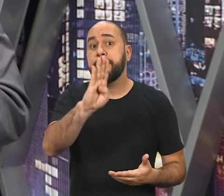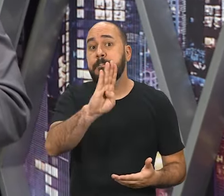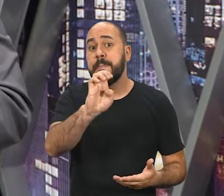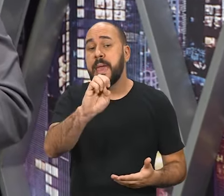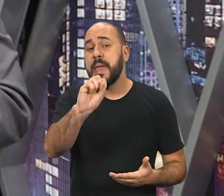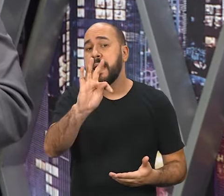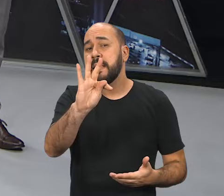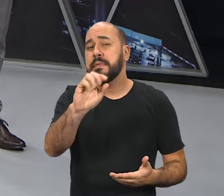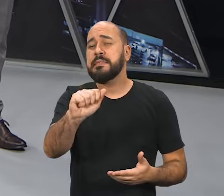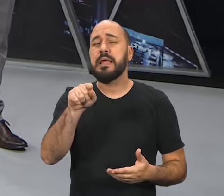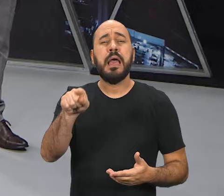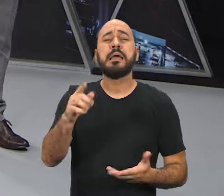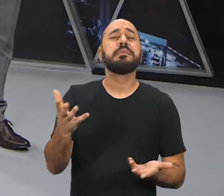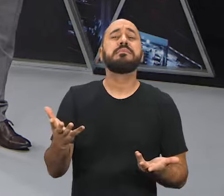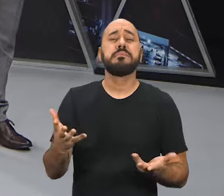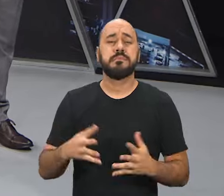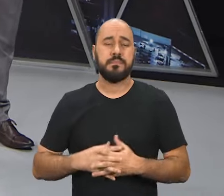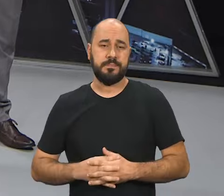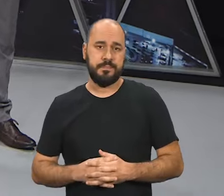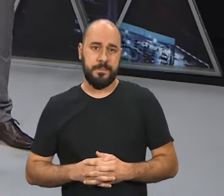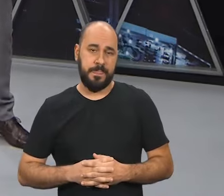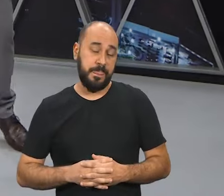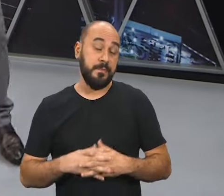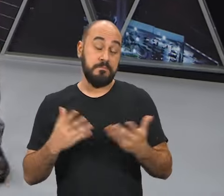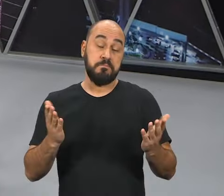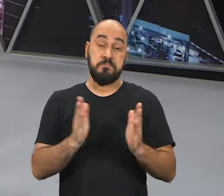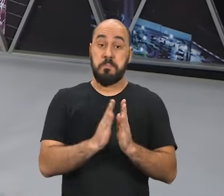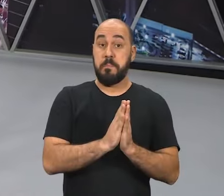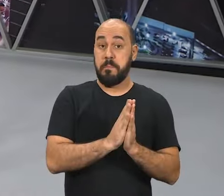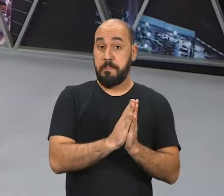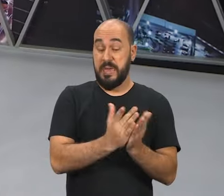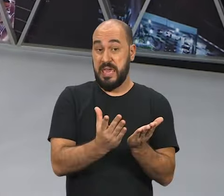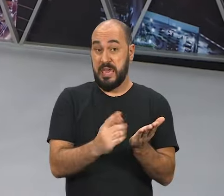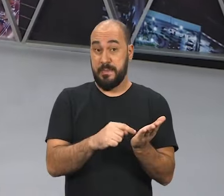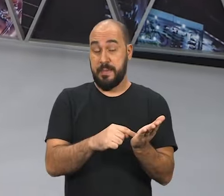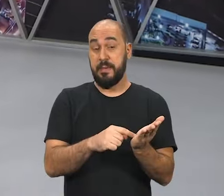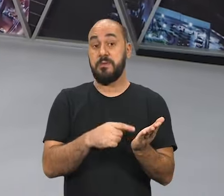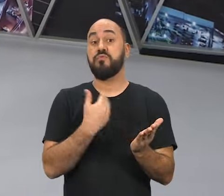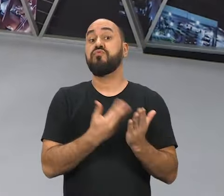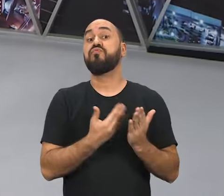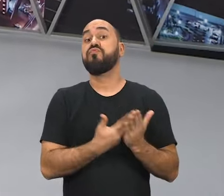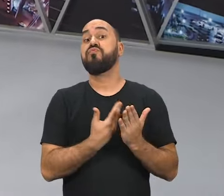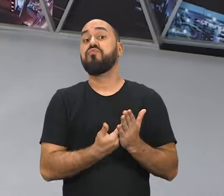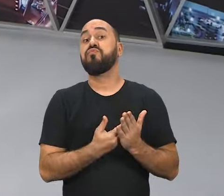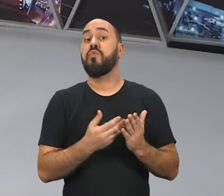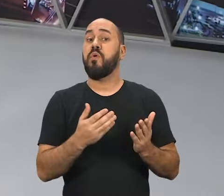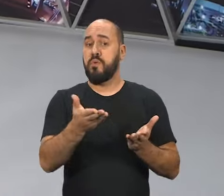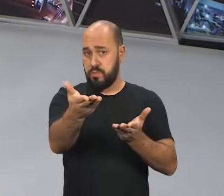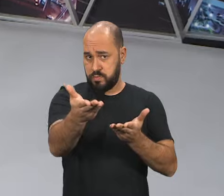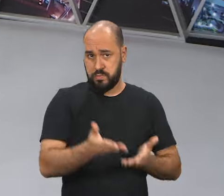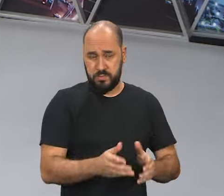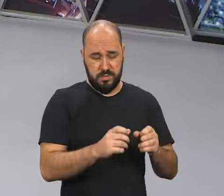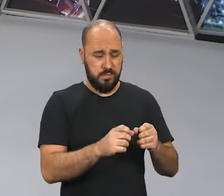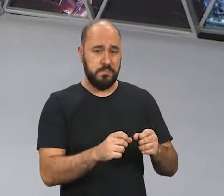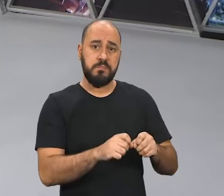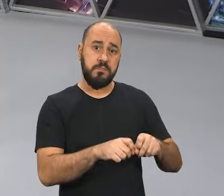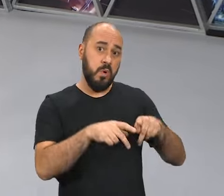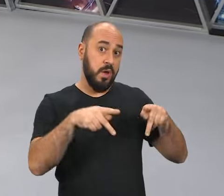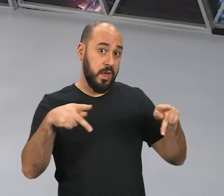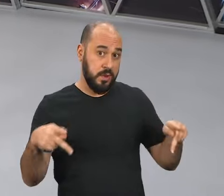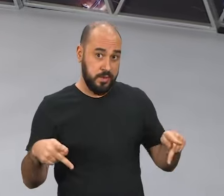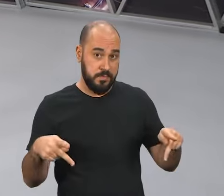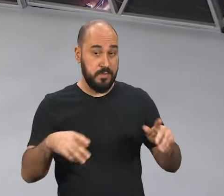ela. Vamos então abrir a Bíblia Sagrada para começar o estudo e eu convido você a abri-la comigo em